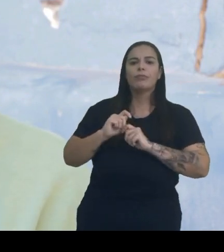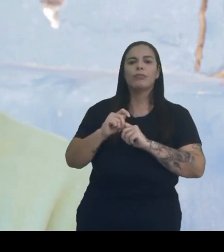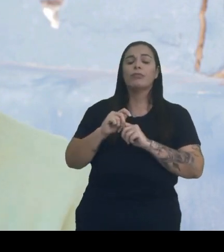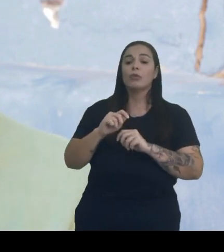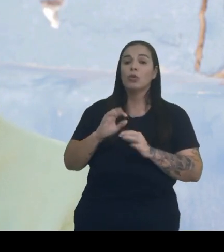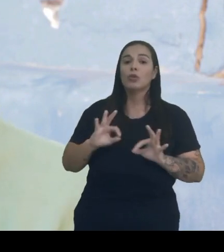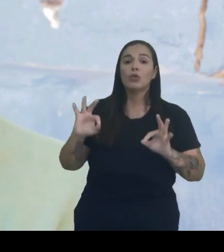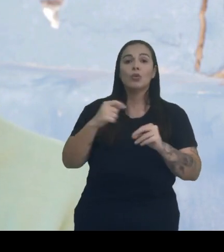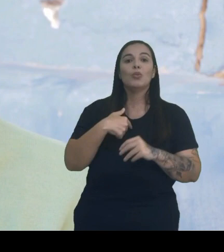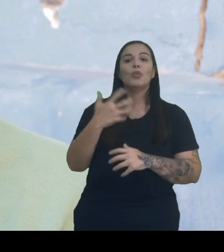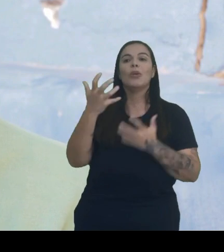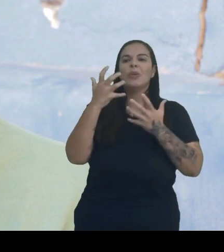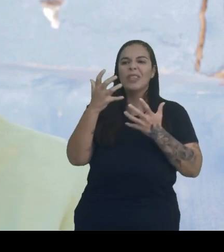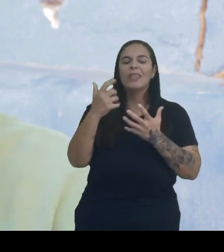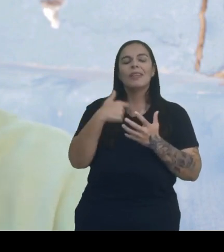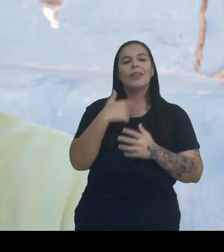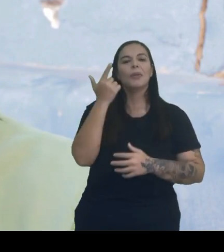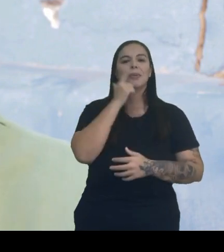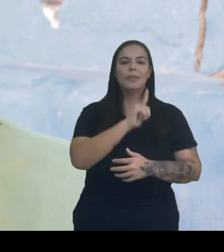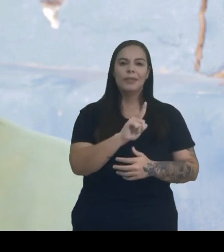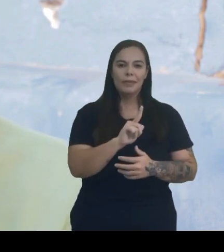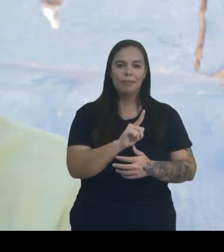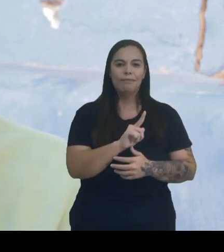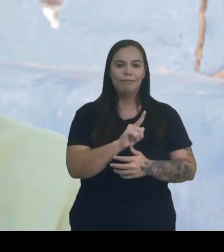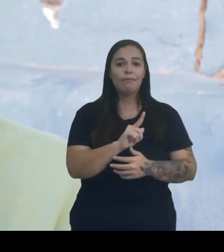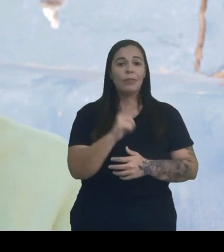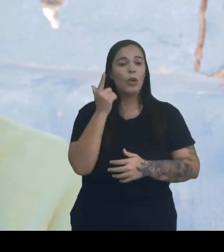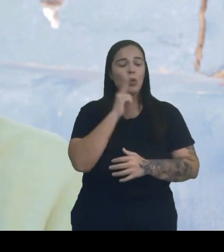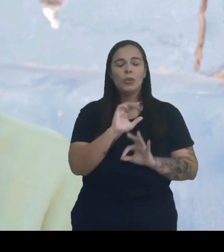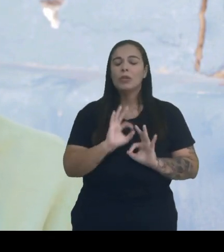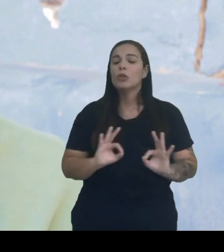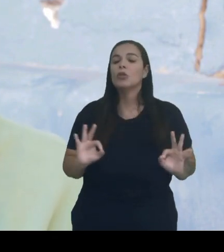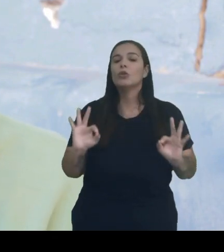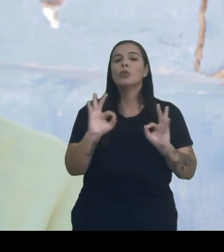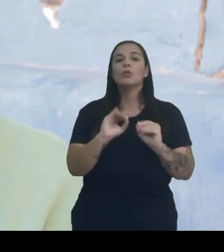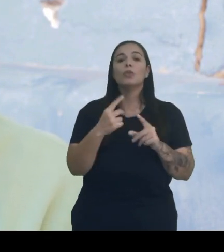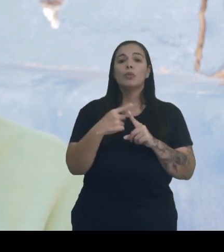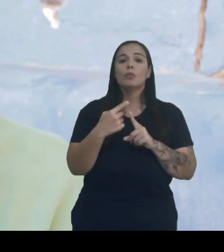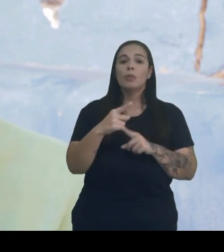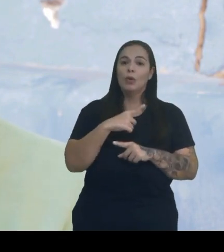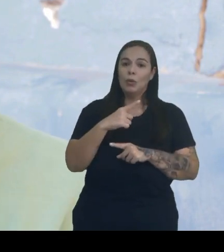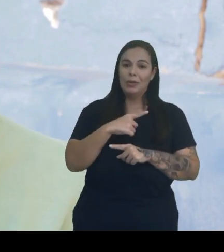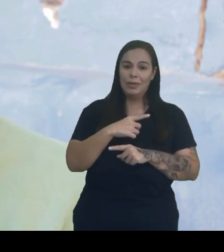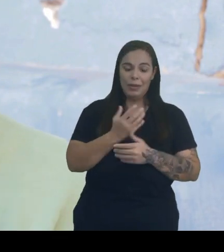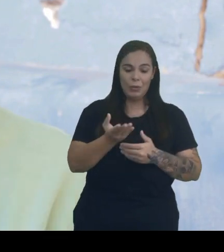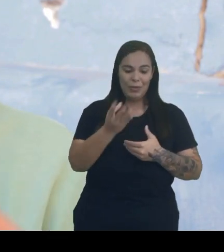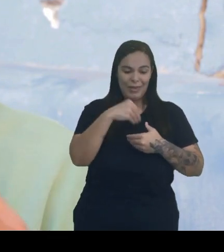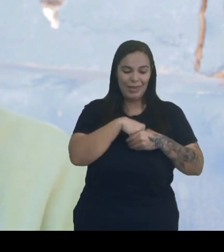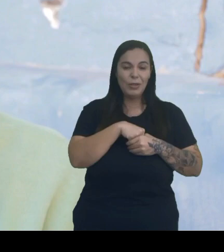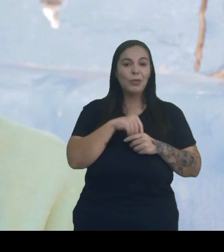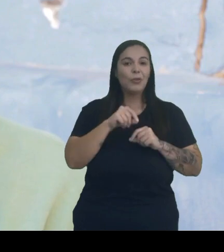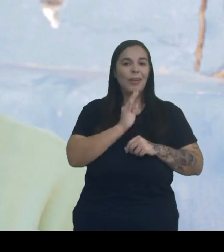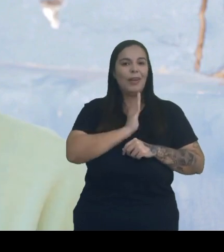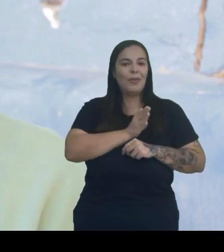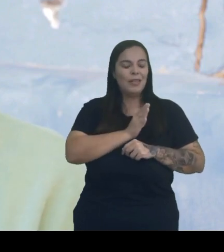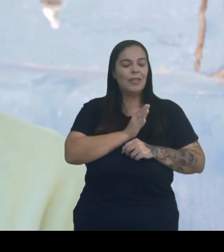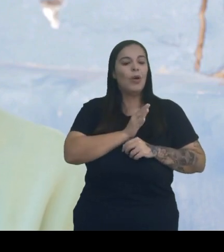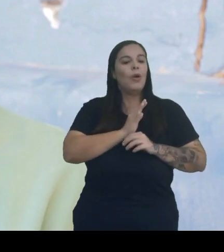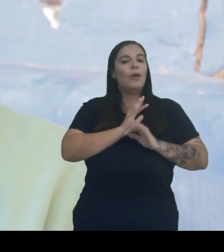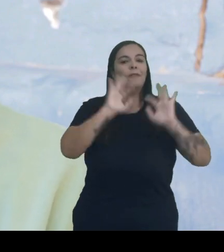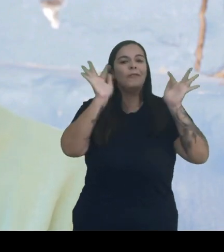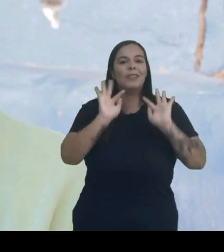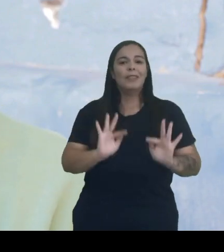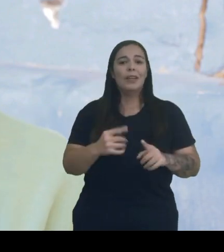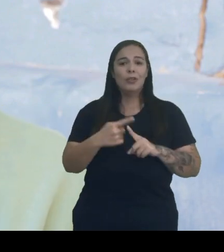isso. E graças a Deus eu consegui. Consegui tudo isso porque eu tenho a alegria no meu coração. Eu me apaixonei por uma